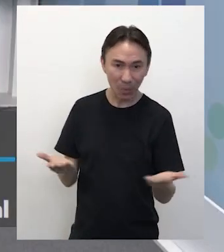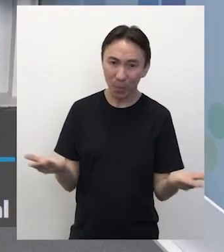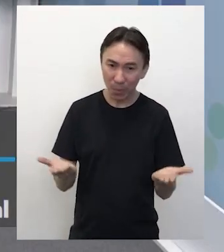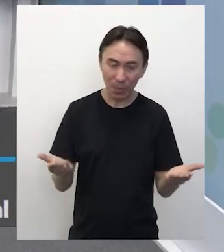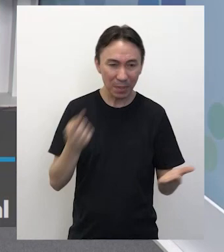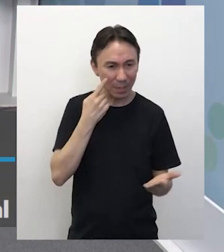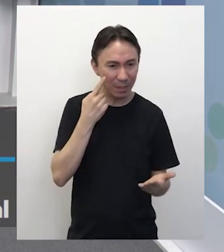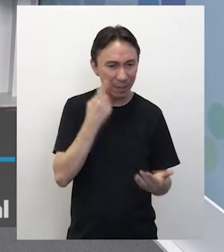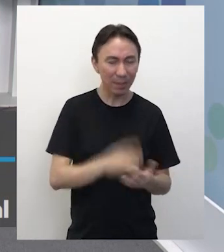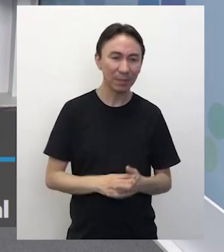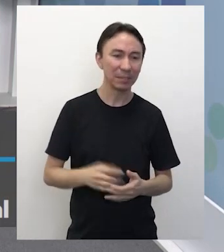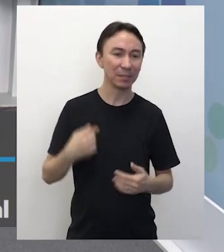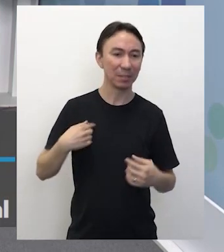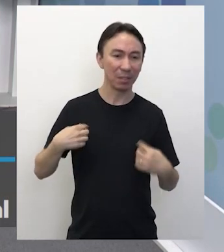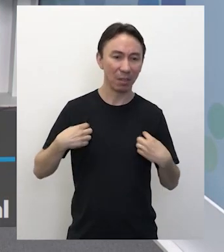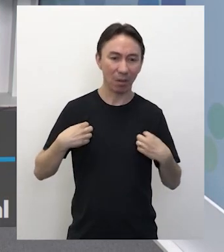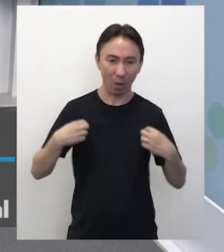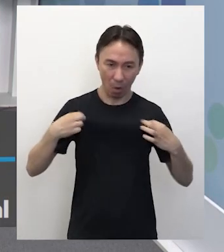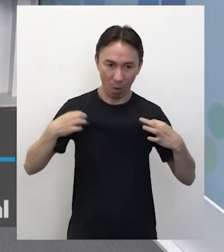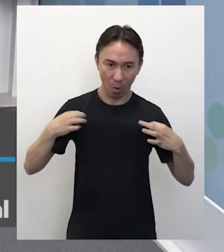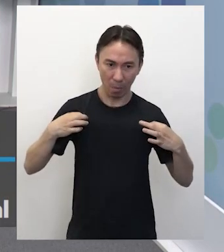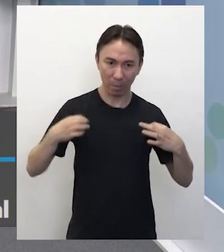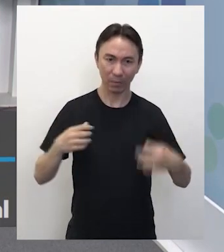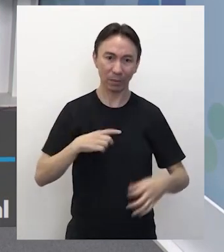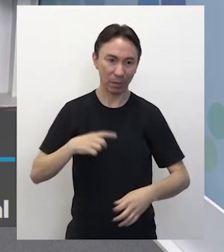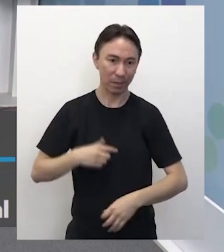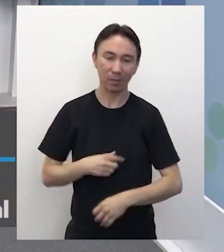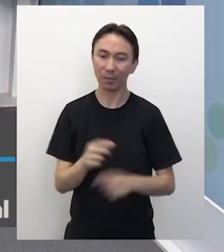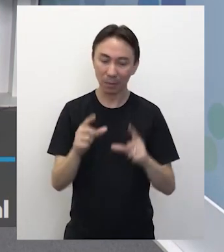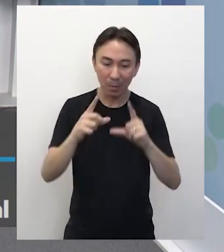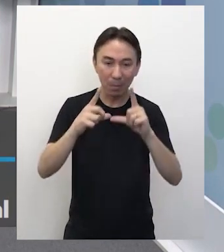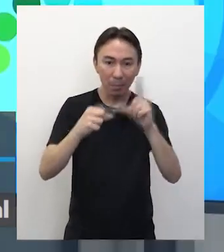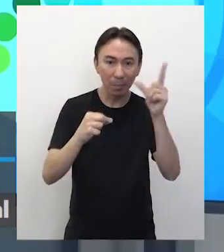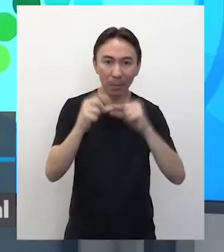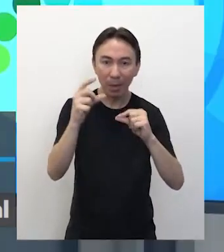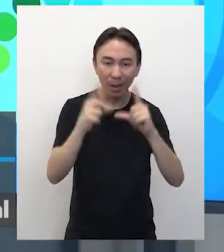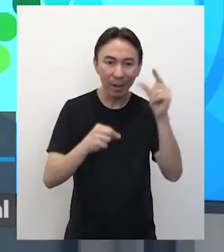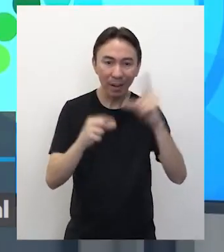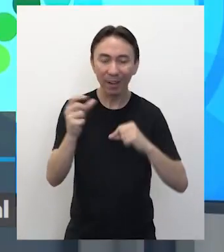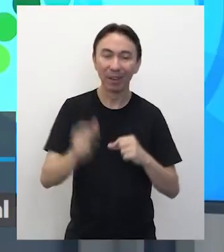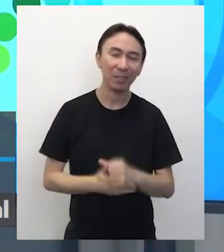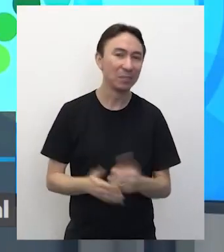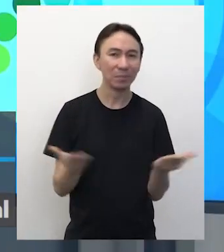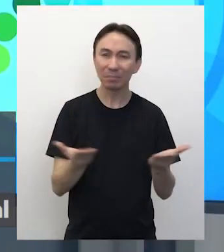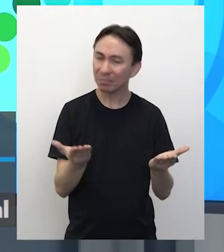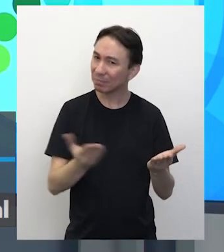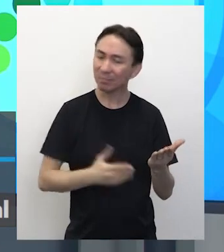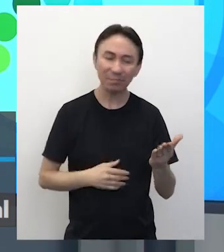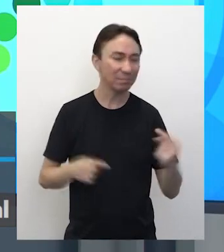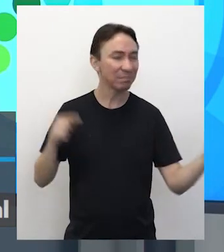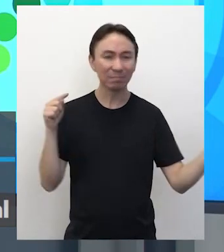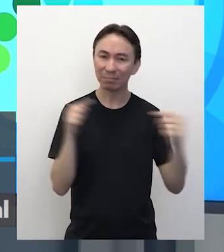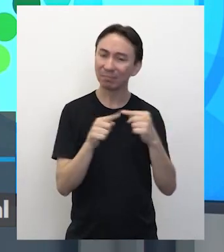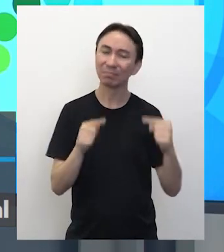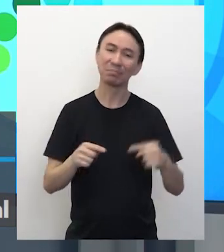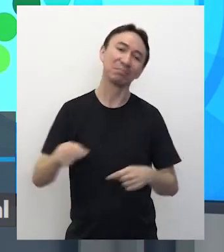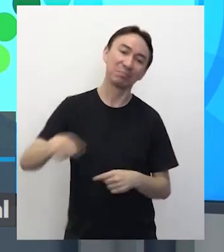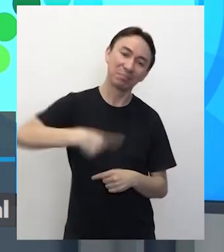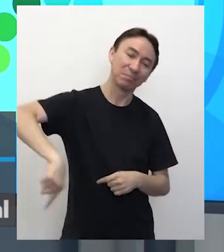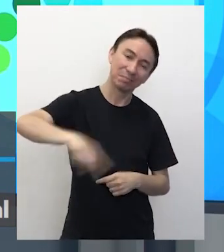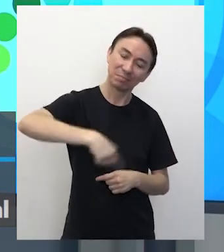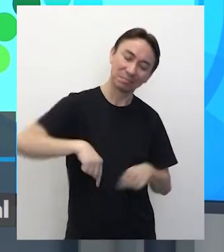Olha o detalhe Isso, ó. aqui na blusa dele, a estrelinha, que tem tudo a ver com o nosso encontro de hoje, que vai ser super